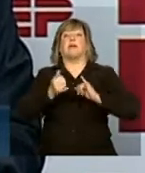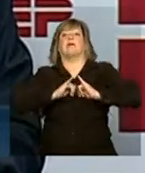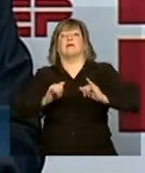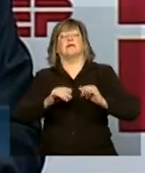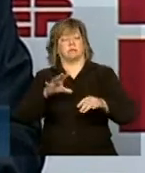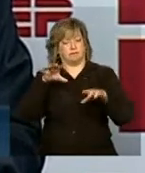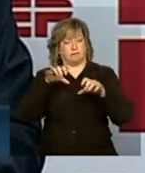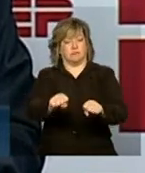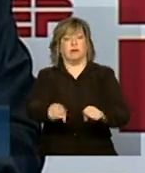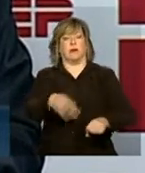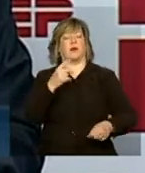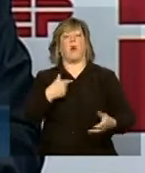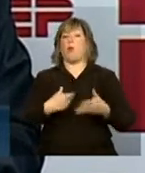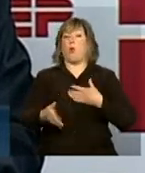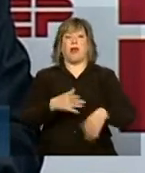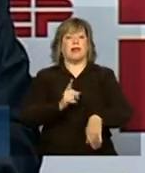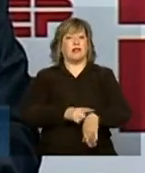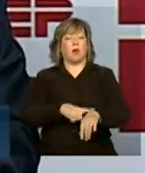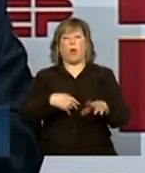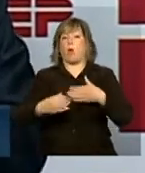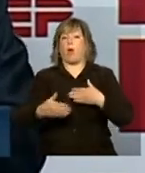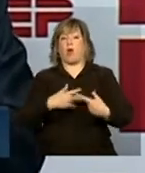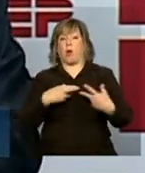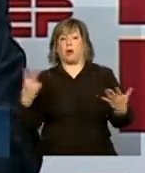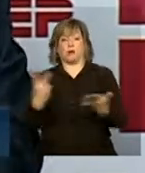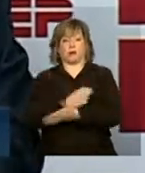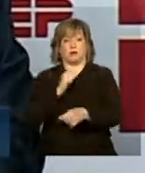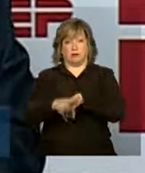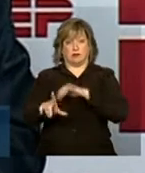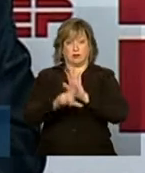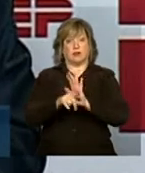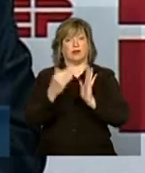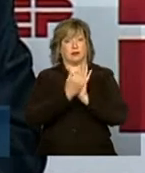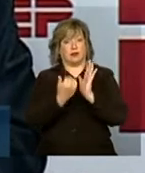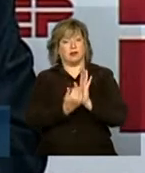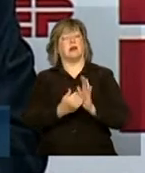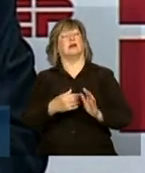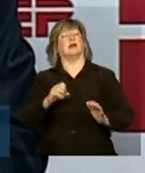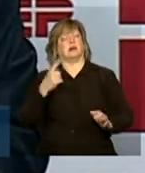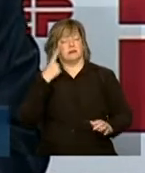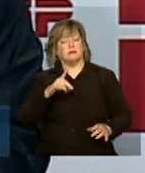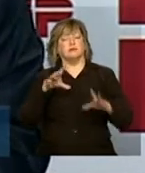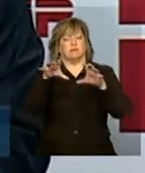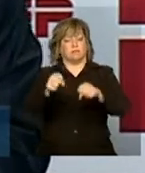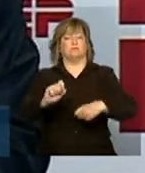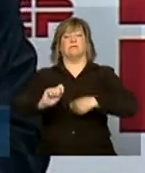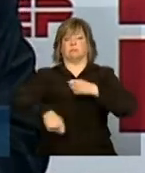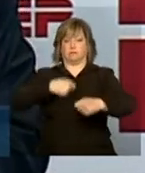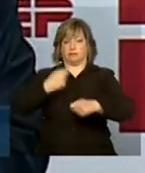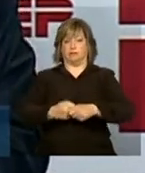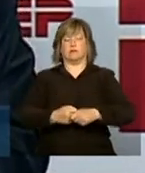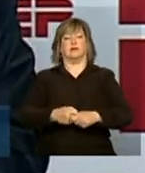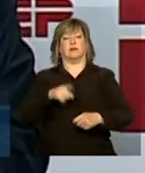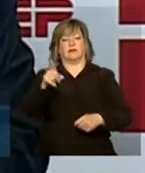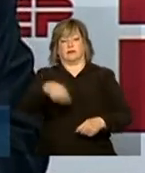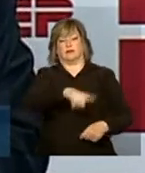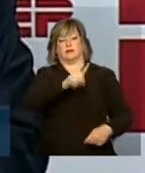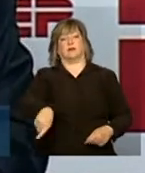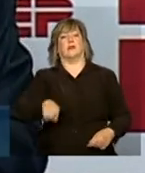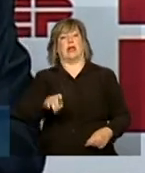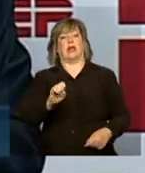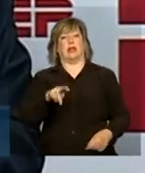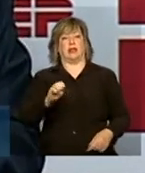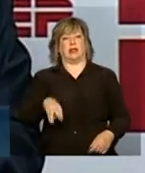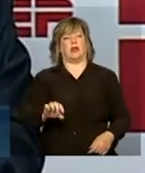a qualquer tempo, qualquer infração que tenha sido cometida, se for identificada, será penalizada com a eliminação do Enem,